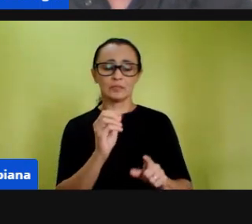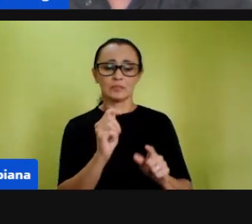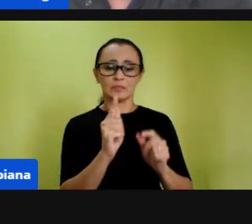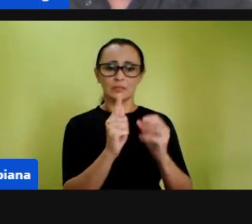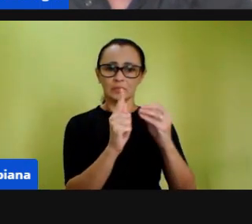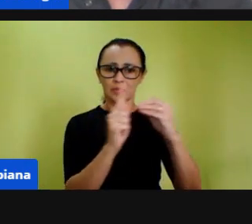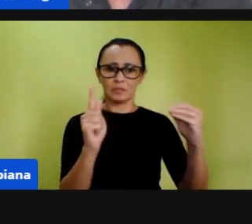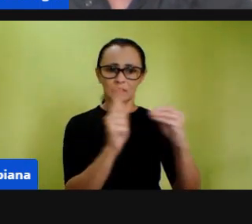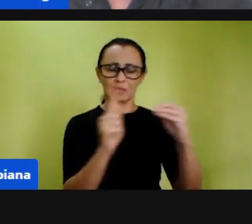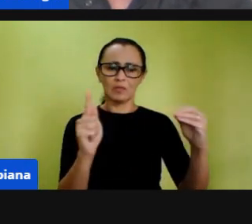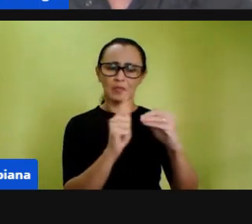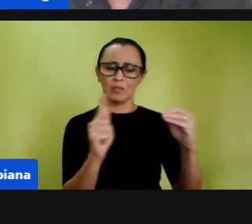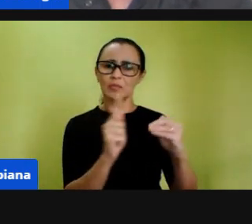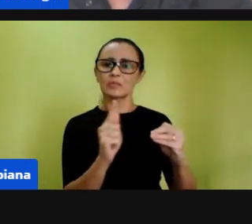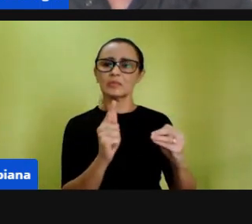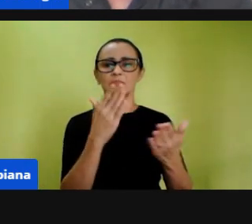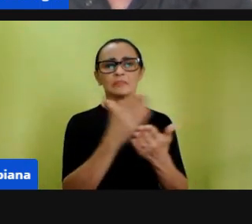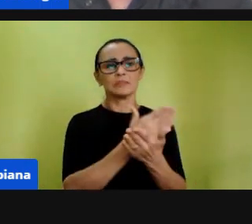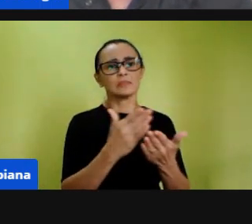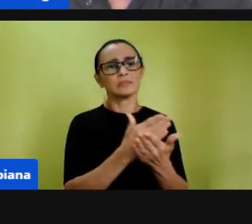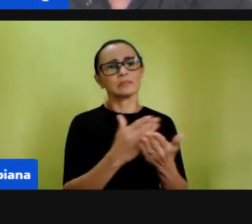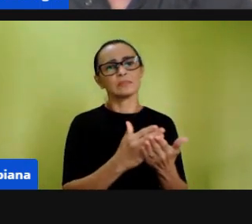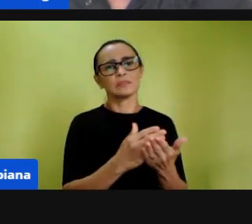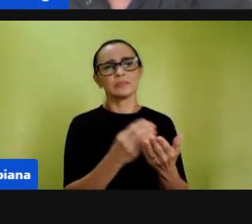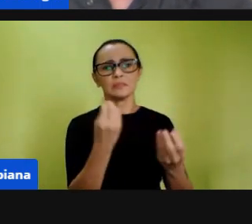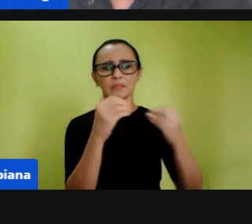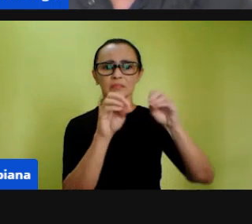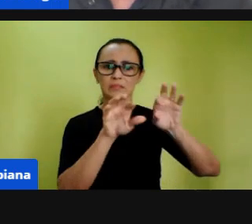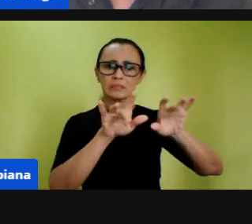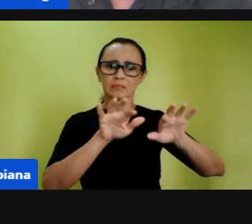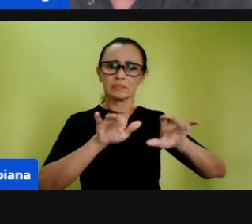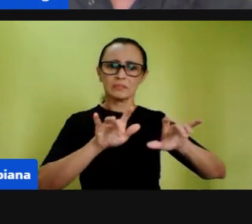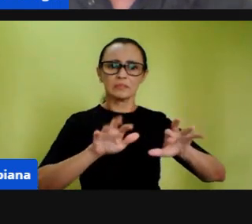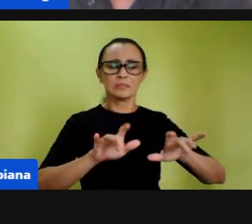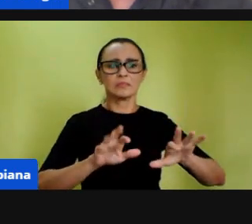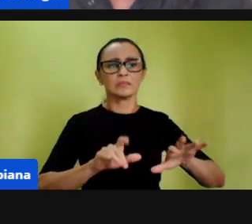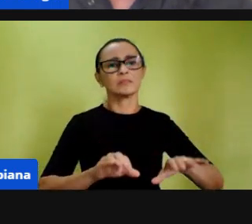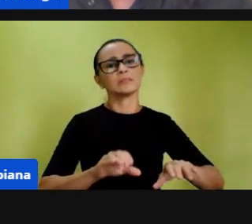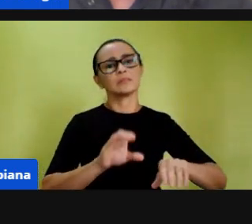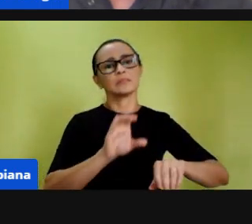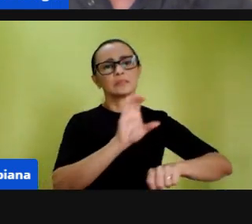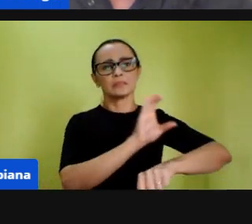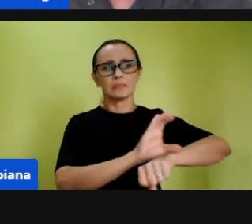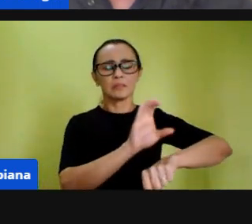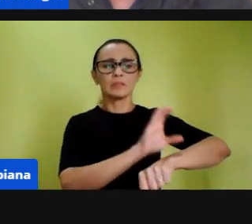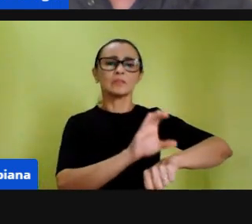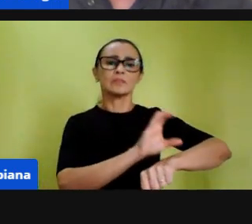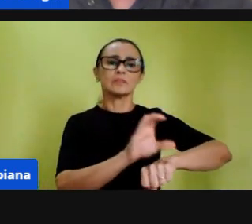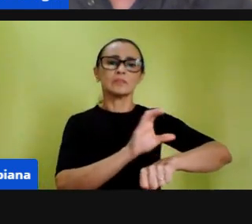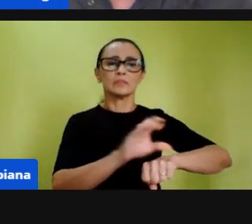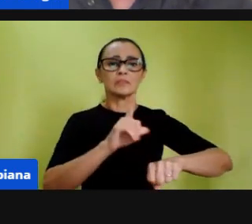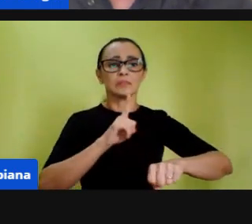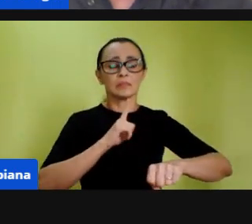preenchia formulários para inscrição de cursos, né? Tinha esse contato por essa ferramenta dessa forma, mas eu